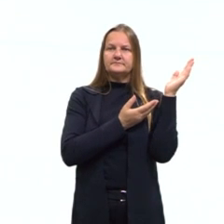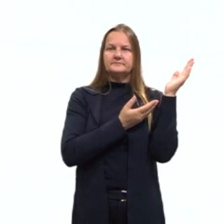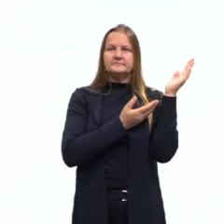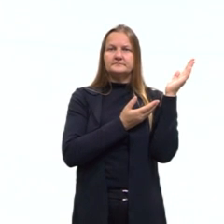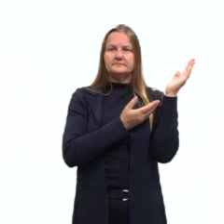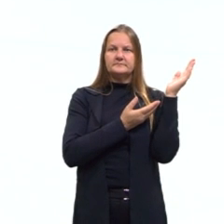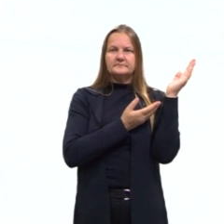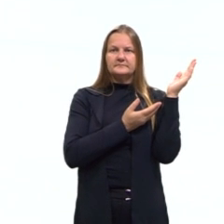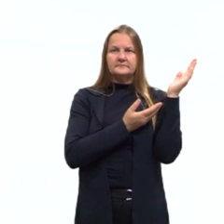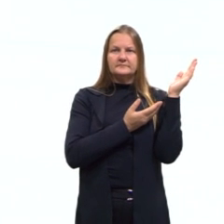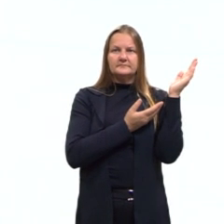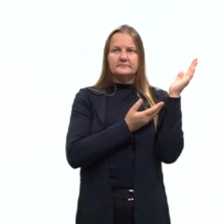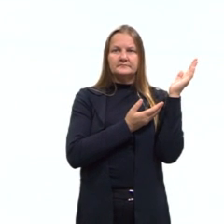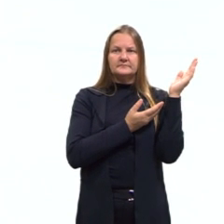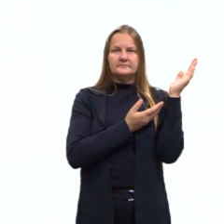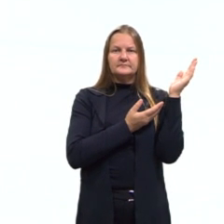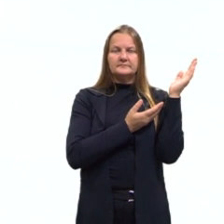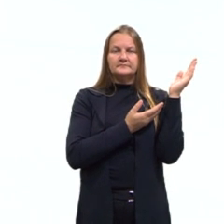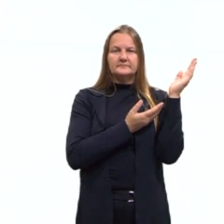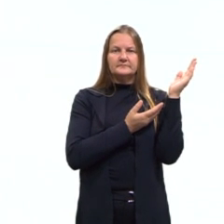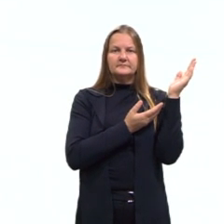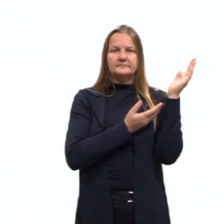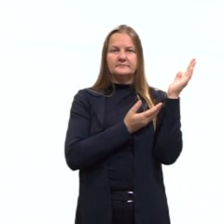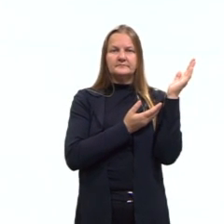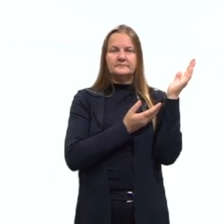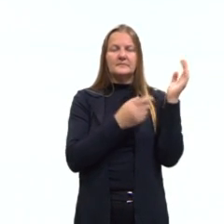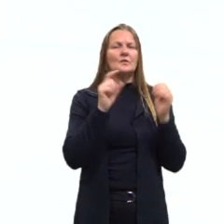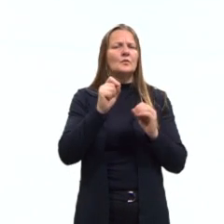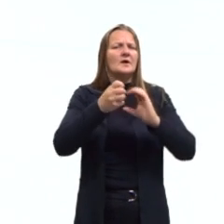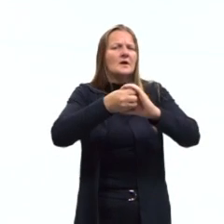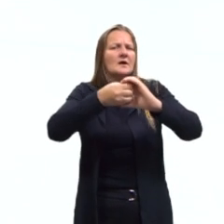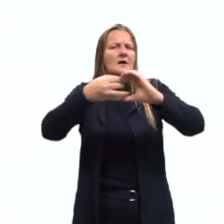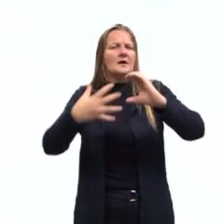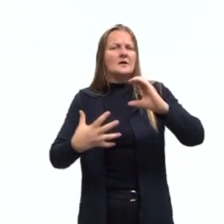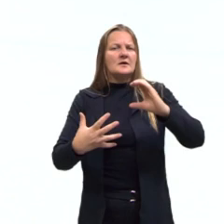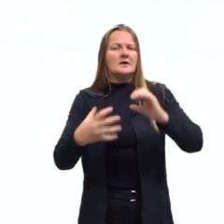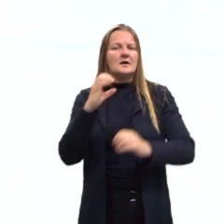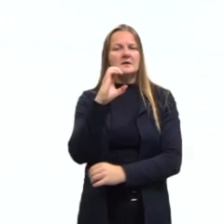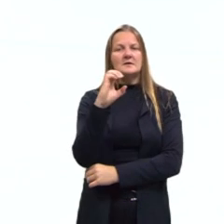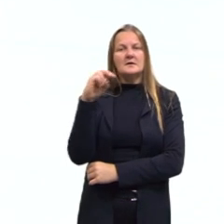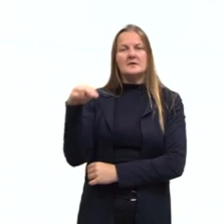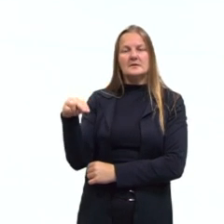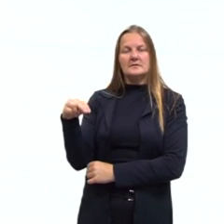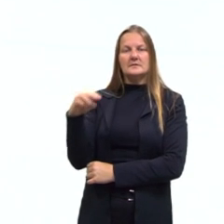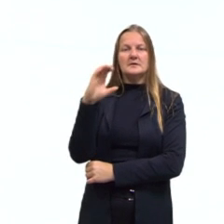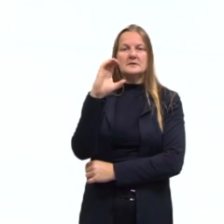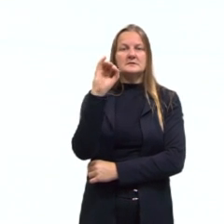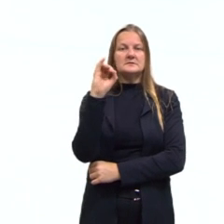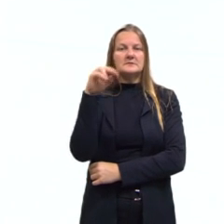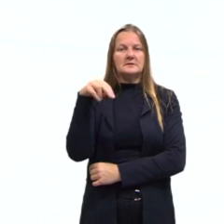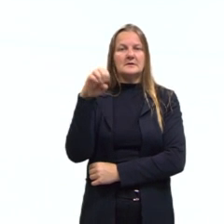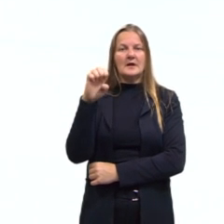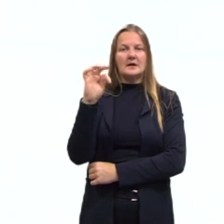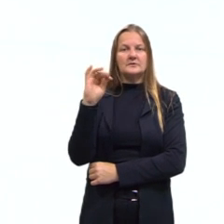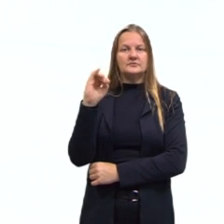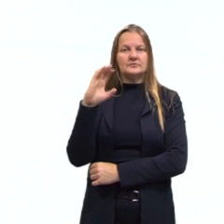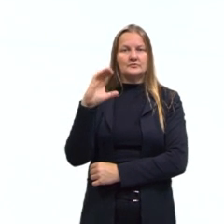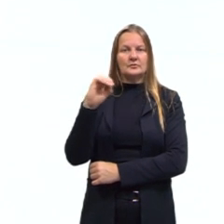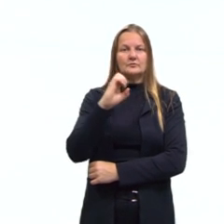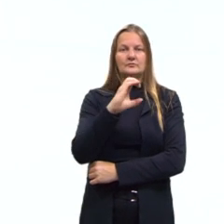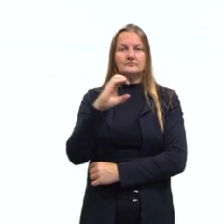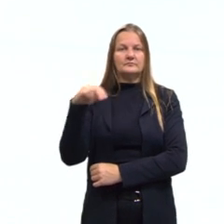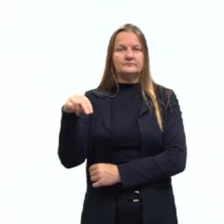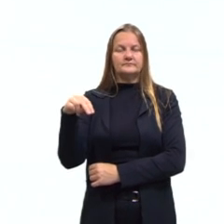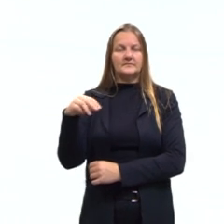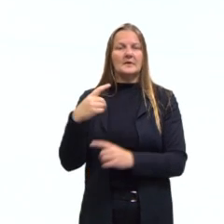caracterizada levando em consideração alguns aspectos cinéticos das reações de equilíbrio dinâmico porque